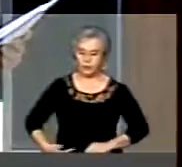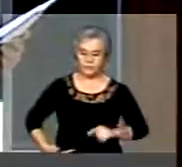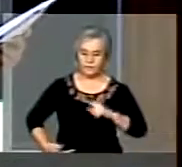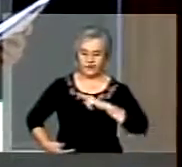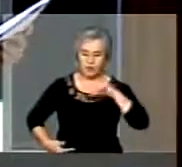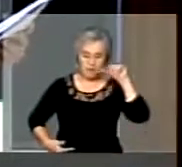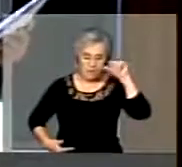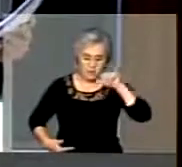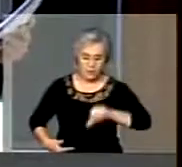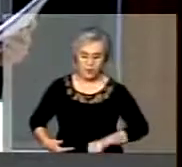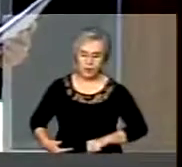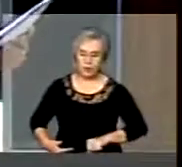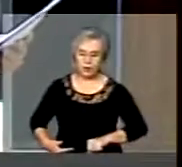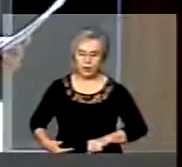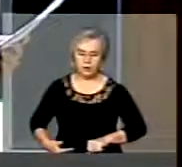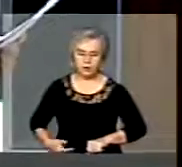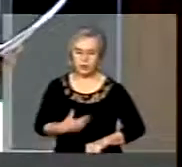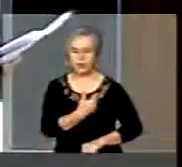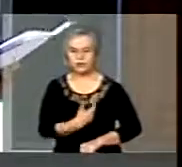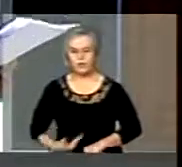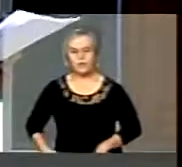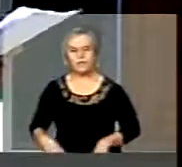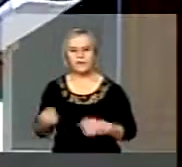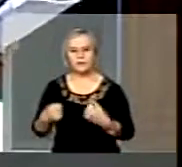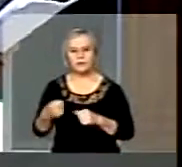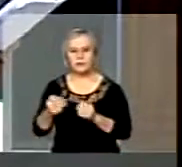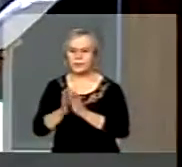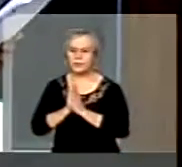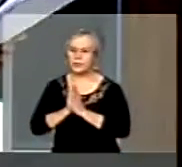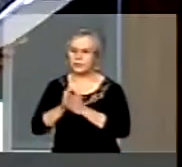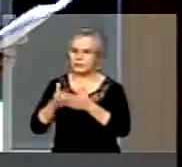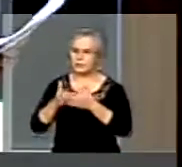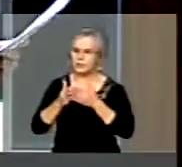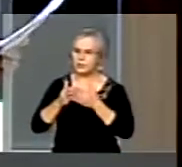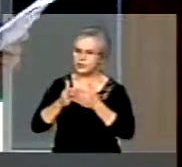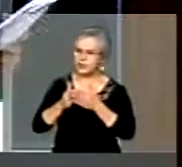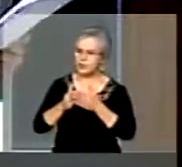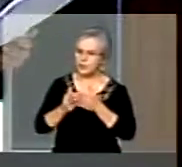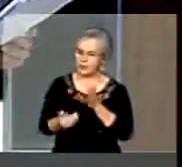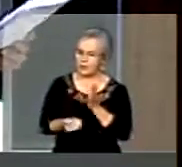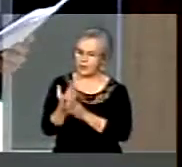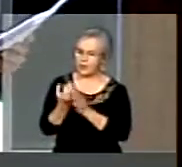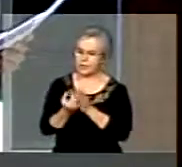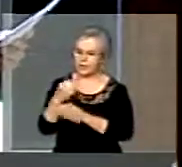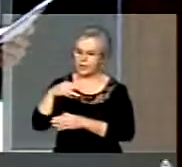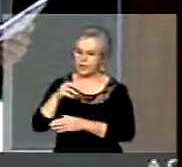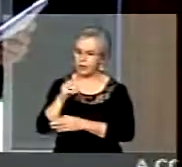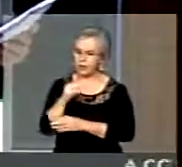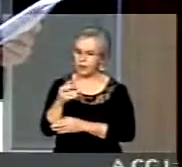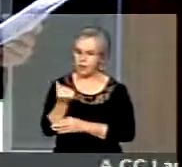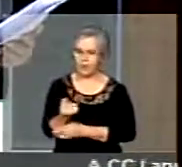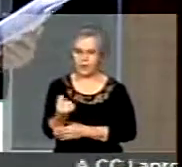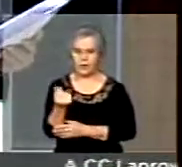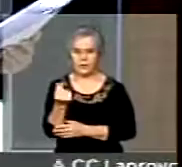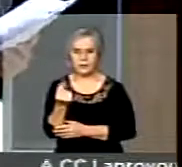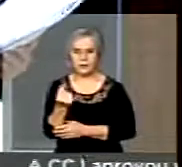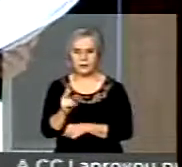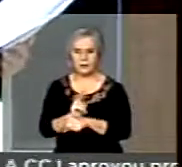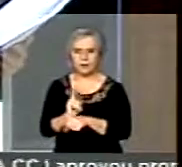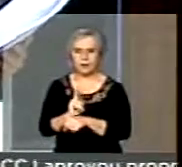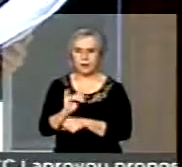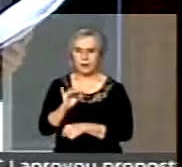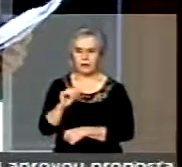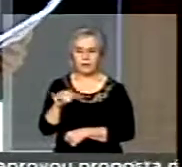esgotar e este for obrigado a recorrer à emissão de moeda para se financiar, a inflação